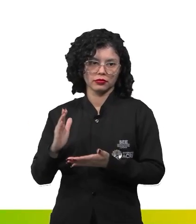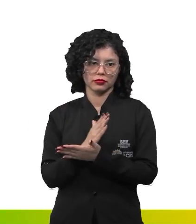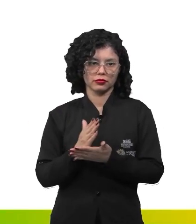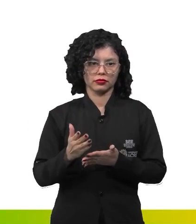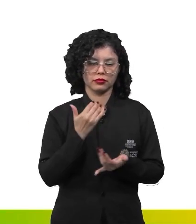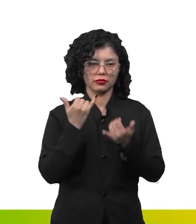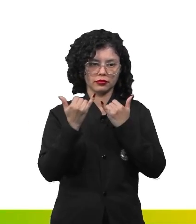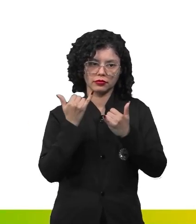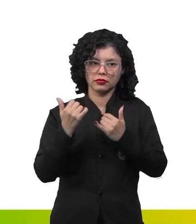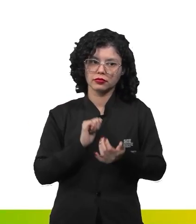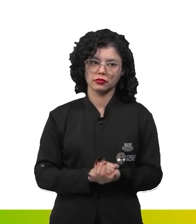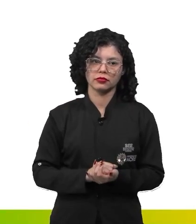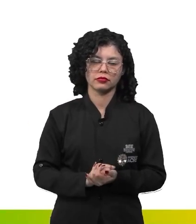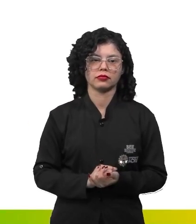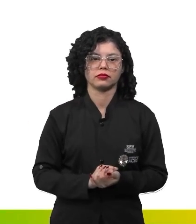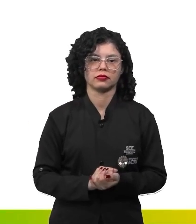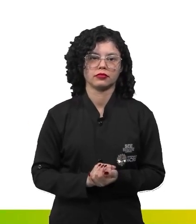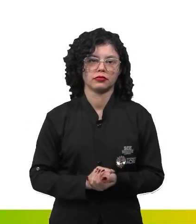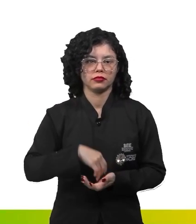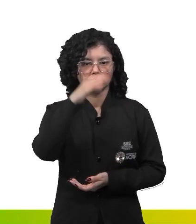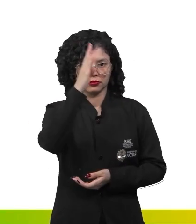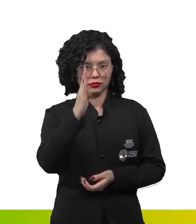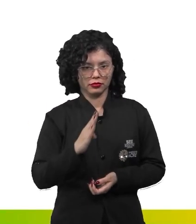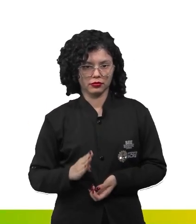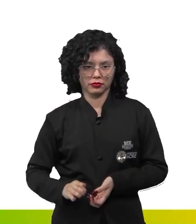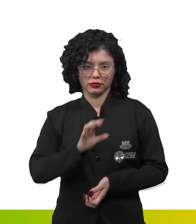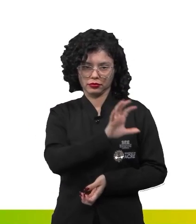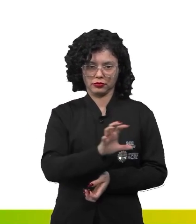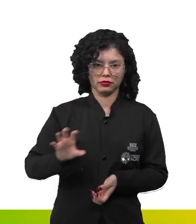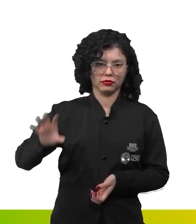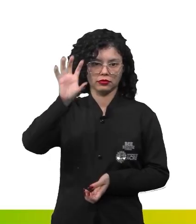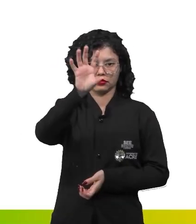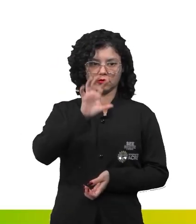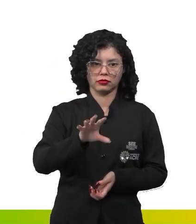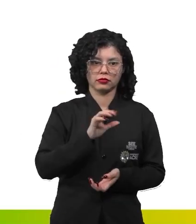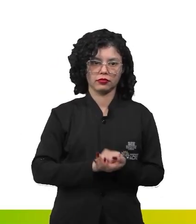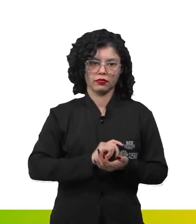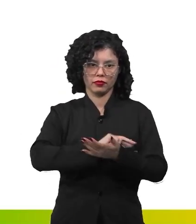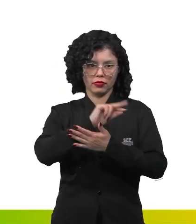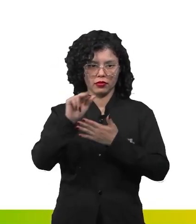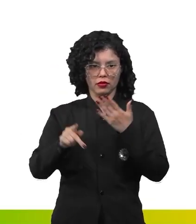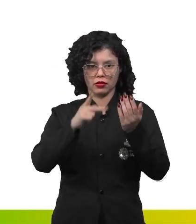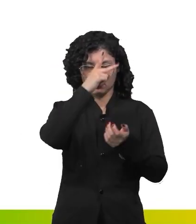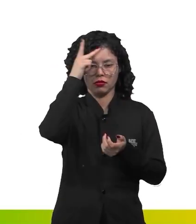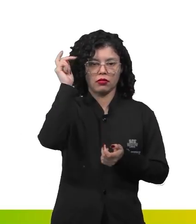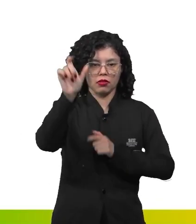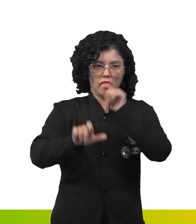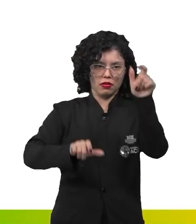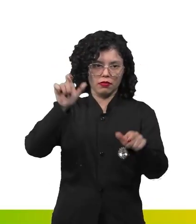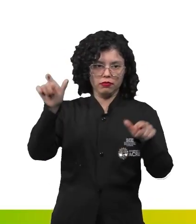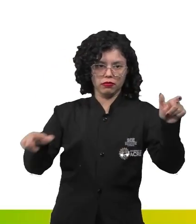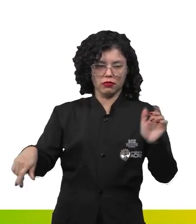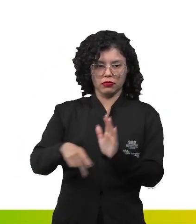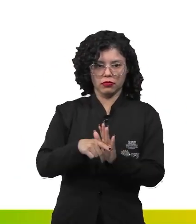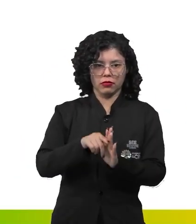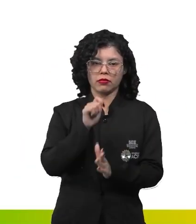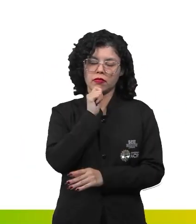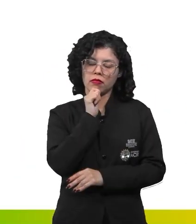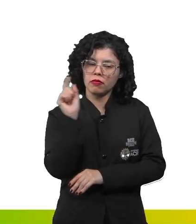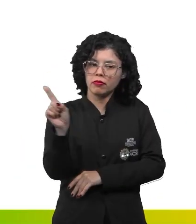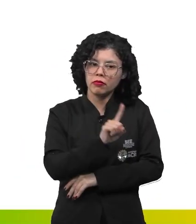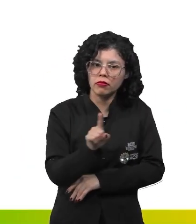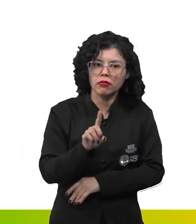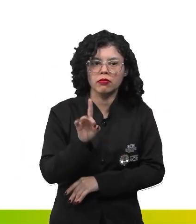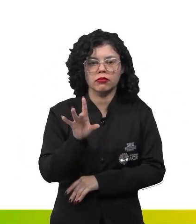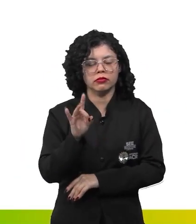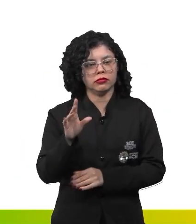algumas informações. Eu tenho aí o mapa do Brasil, formado por várias pessoas, justamente não